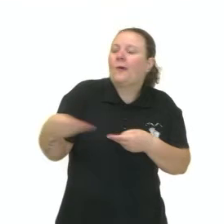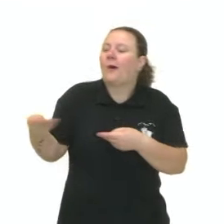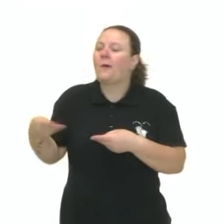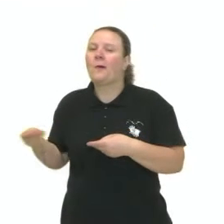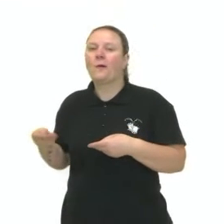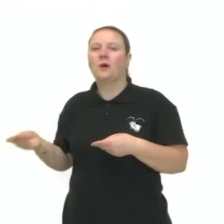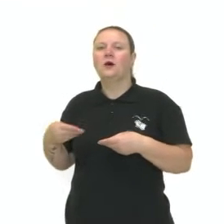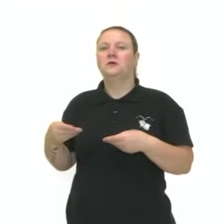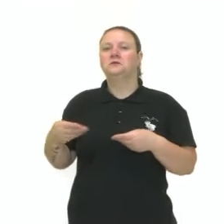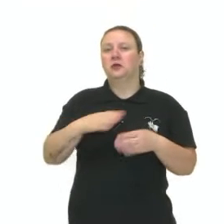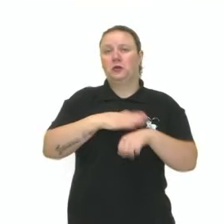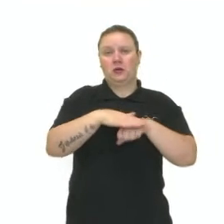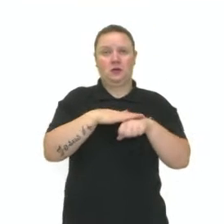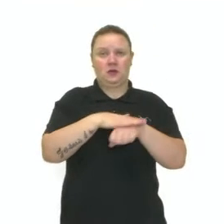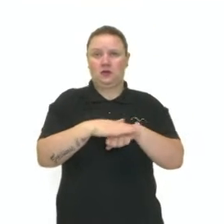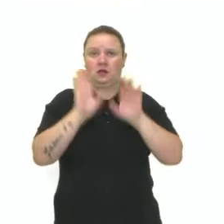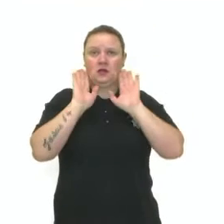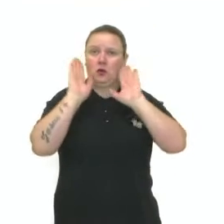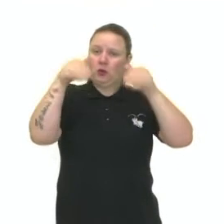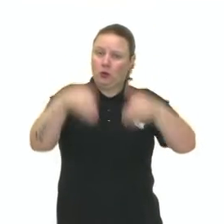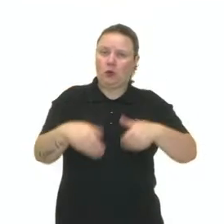de políticas.